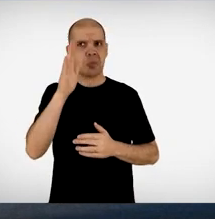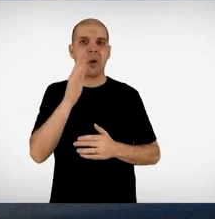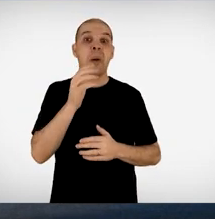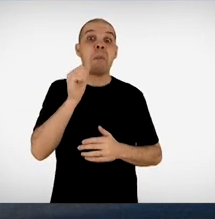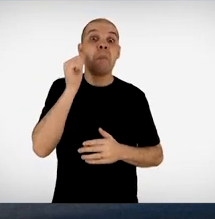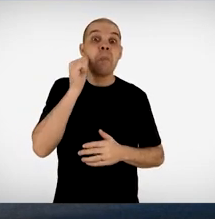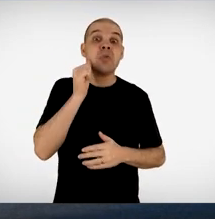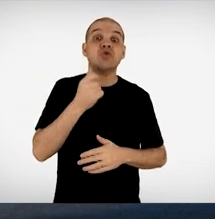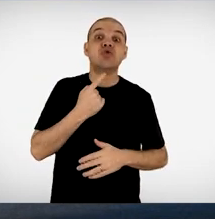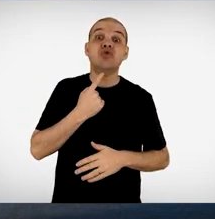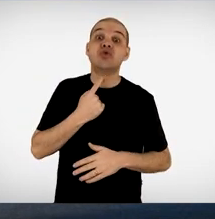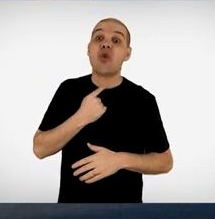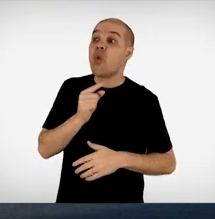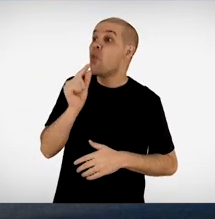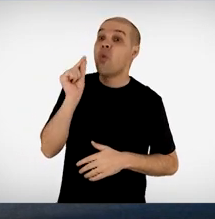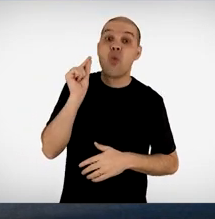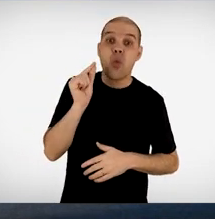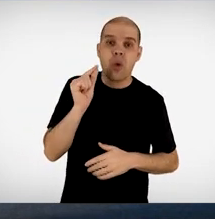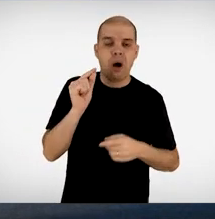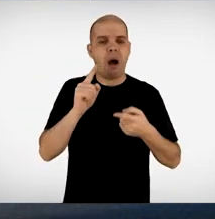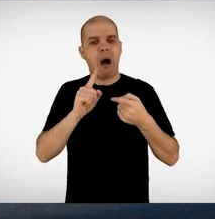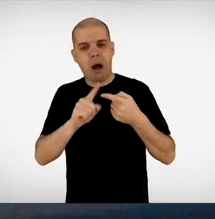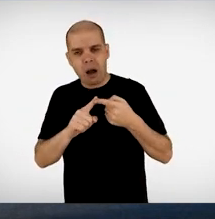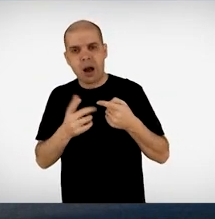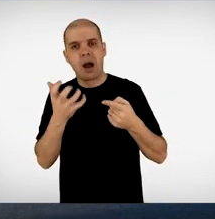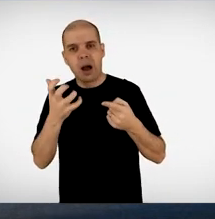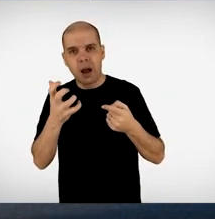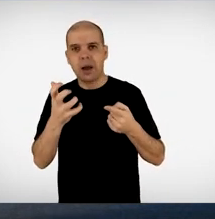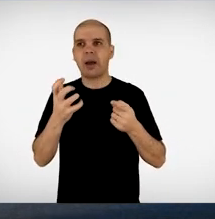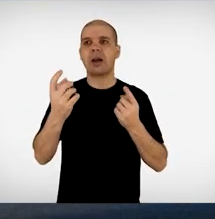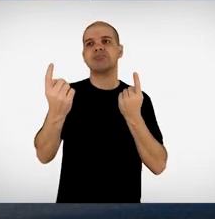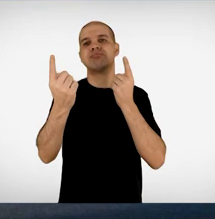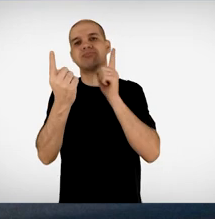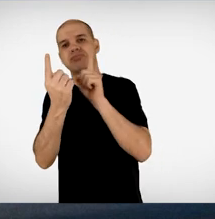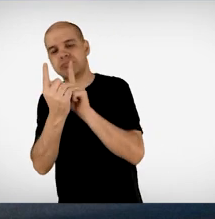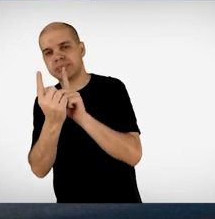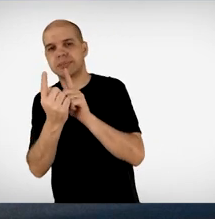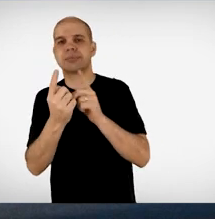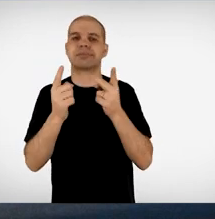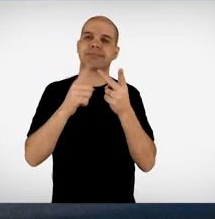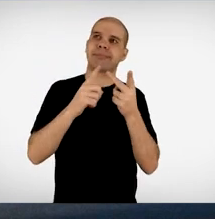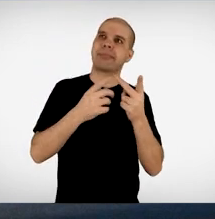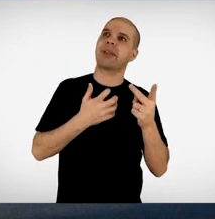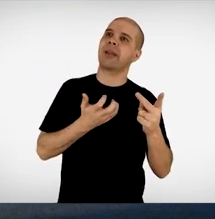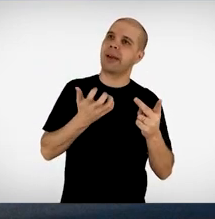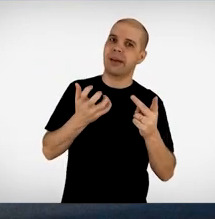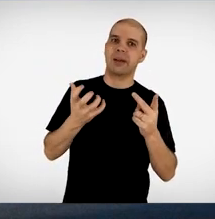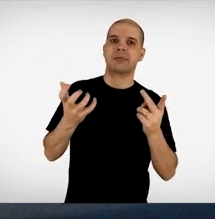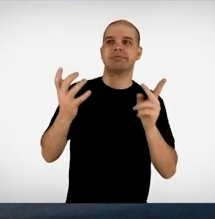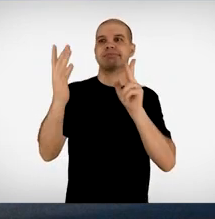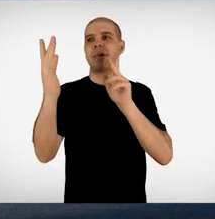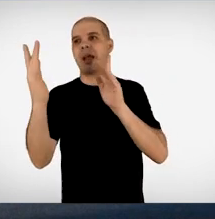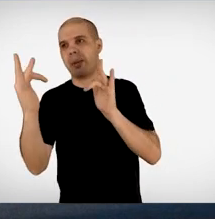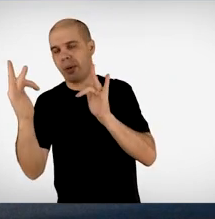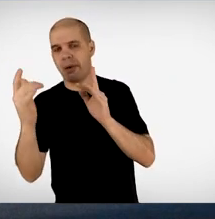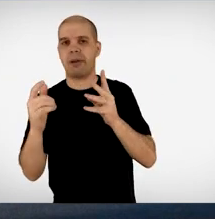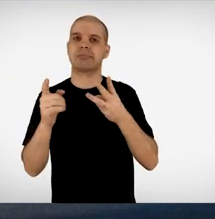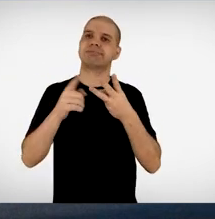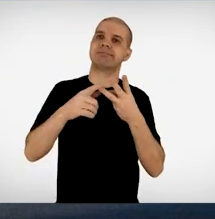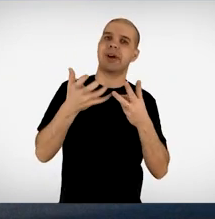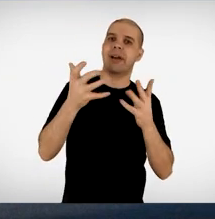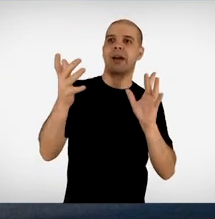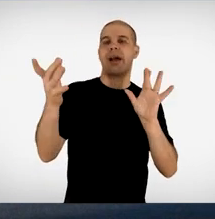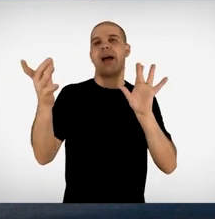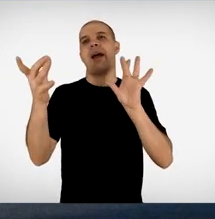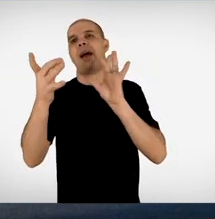desejar, se apaixonar, casar, ter filhos, então significa que ela não sabe o que ela quer. E ela fica uma personagem que se